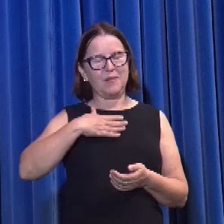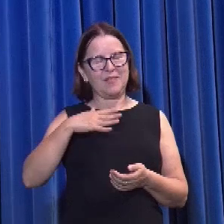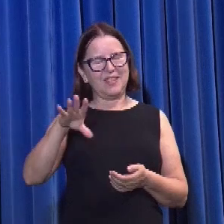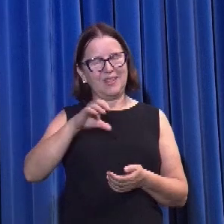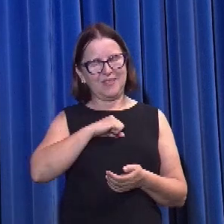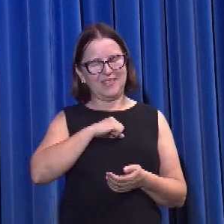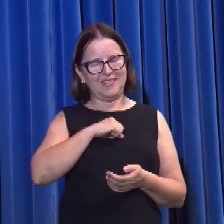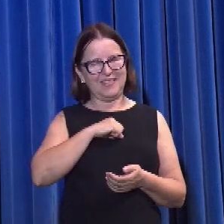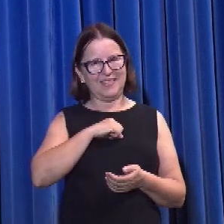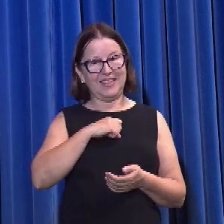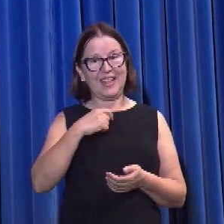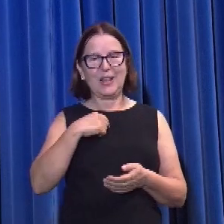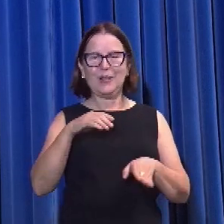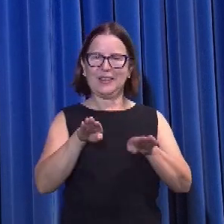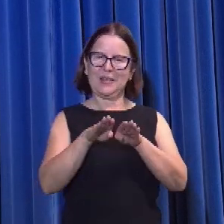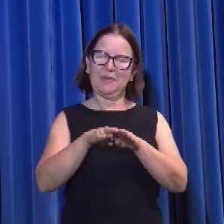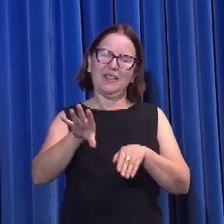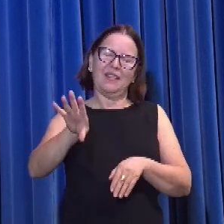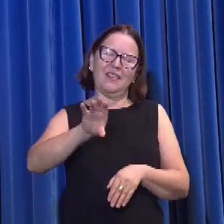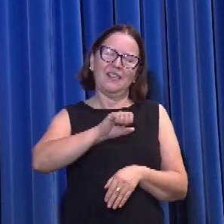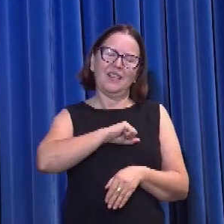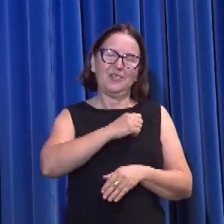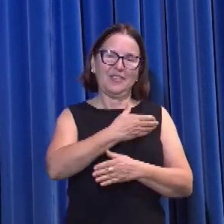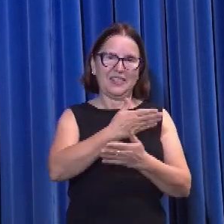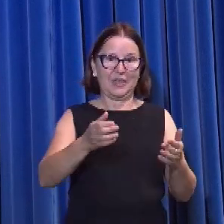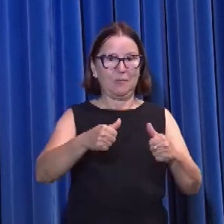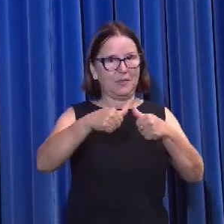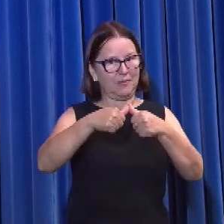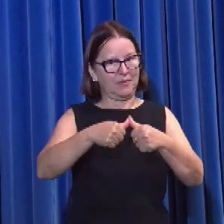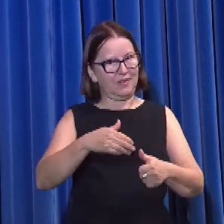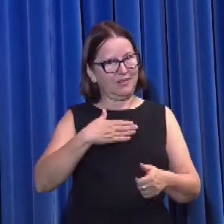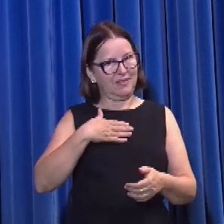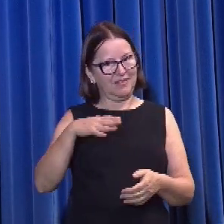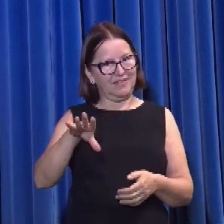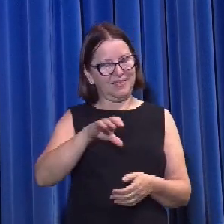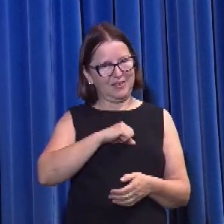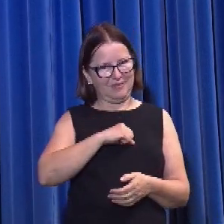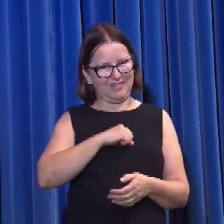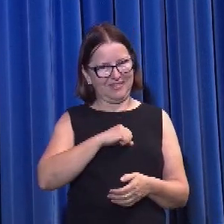também eu vos amei. Permanecei no meu amor.